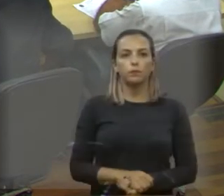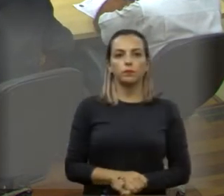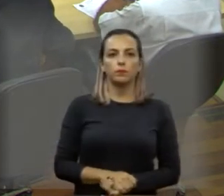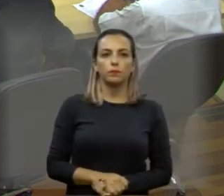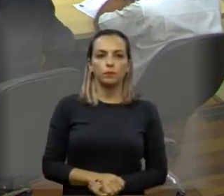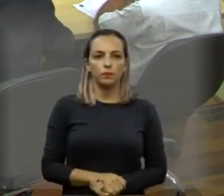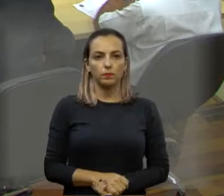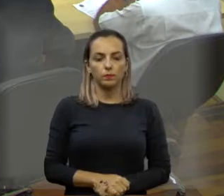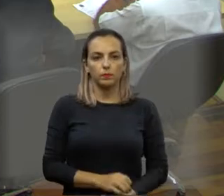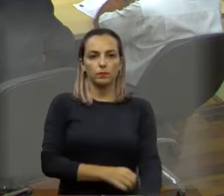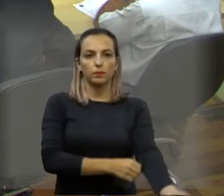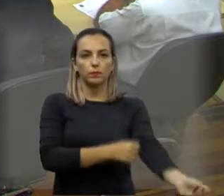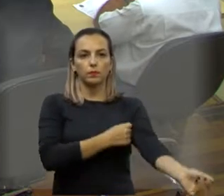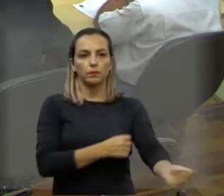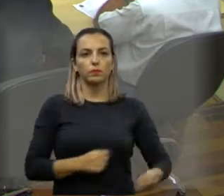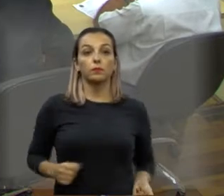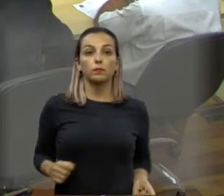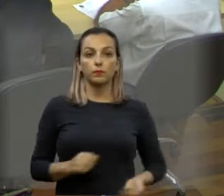e